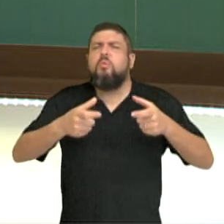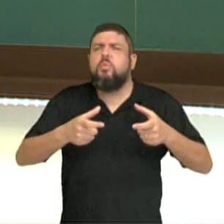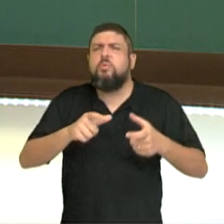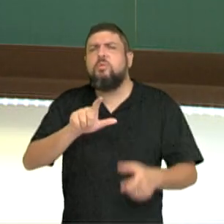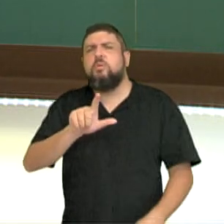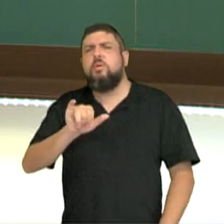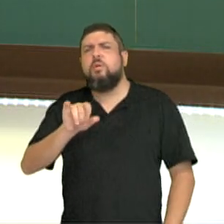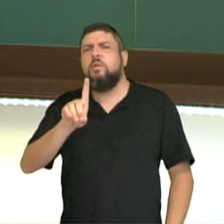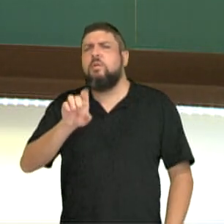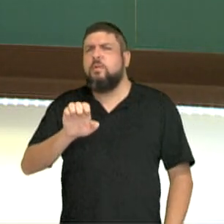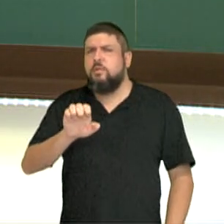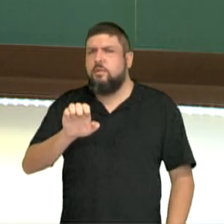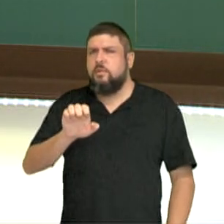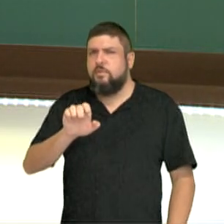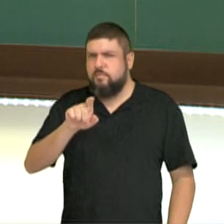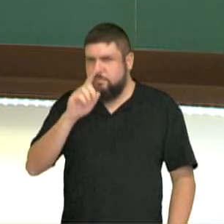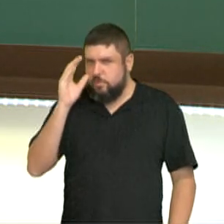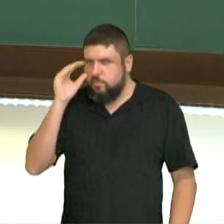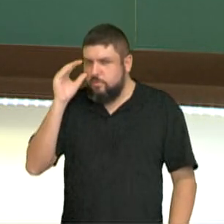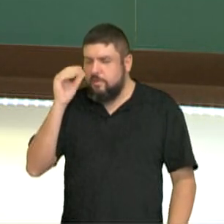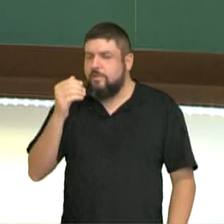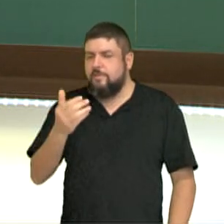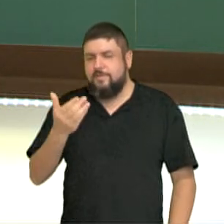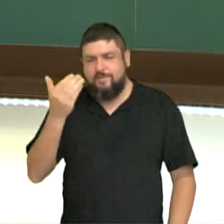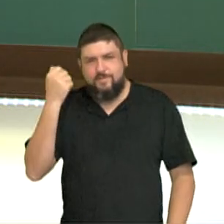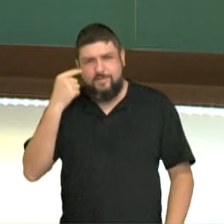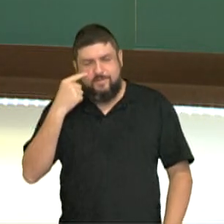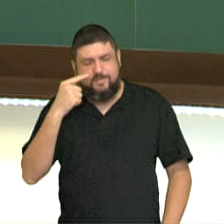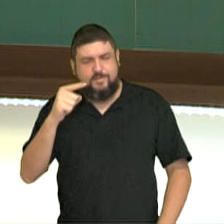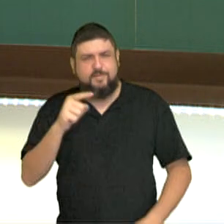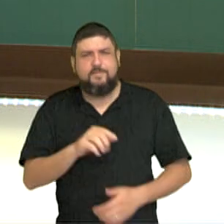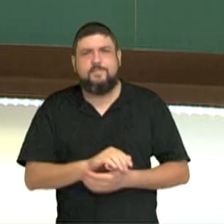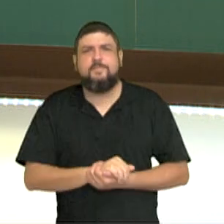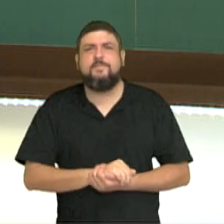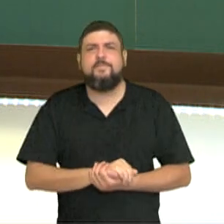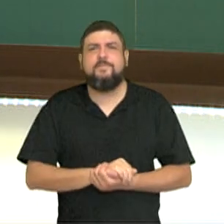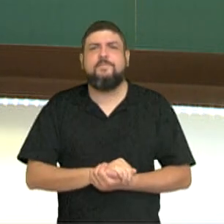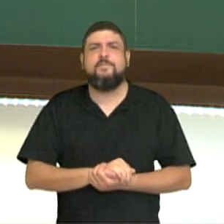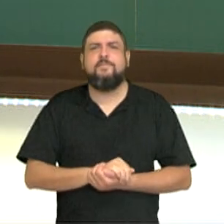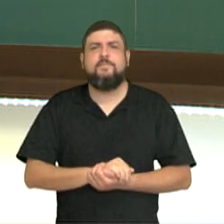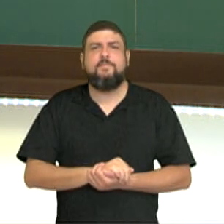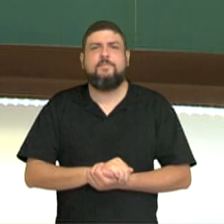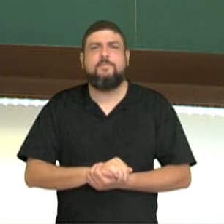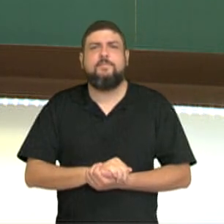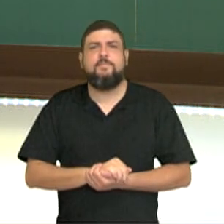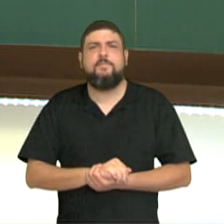Né? Então, vamos descobrir então daqui a pouquinho. Vamos lá então.